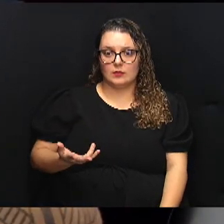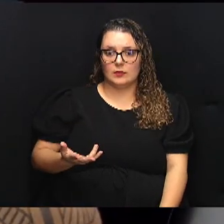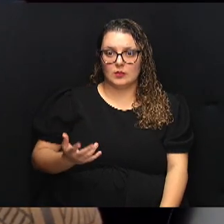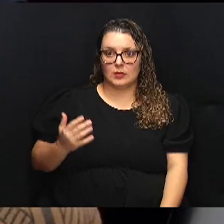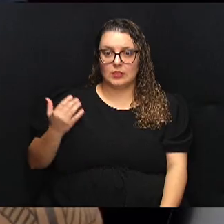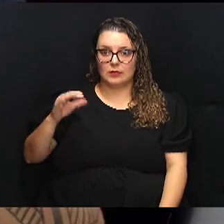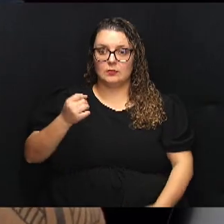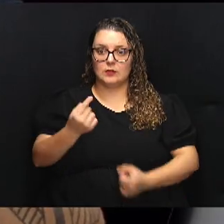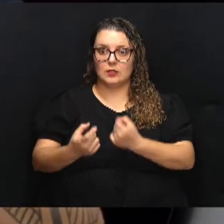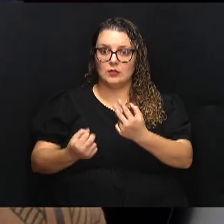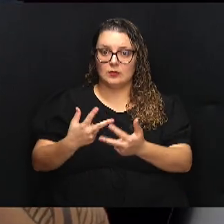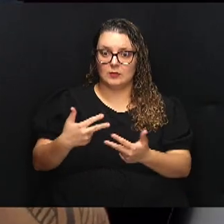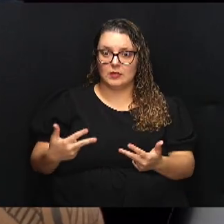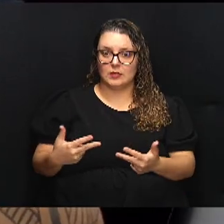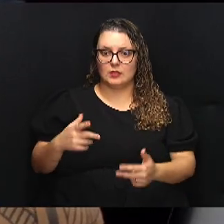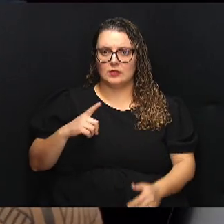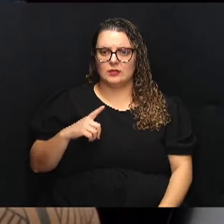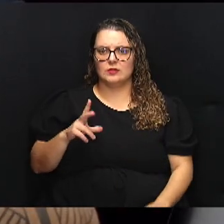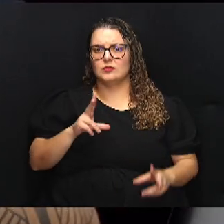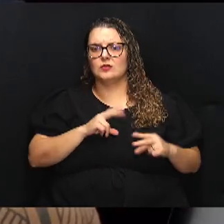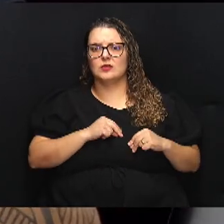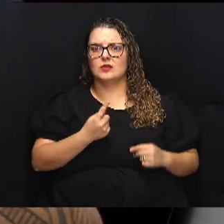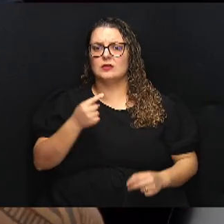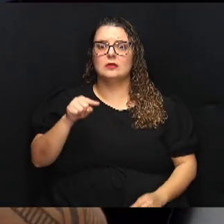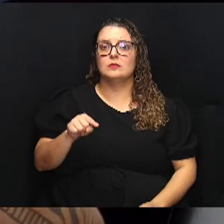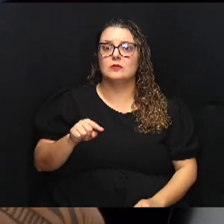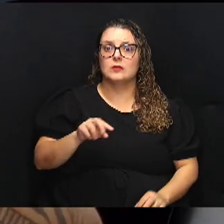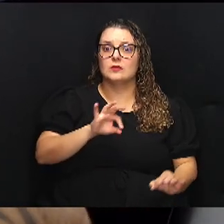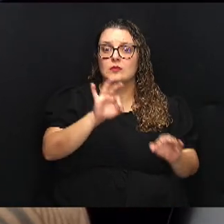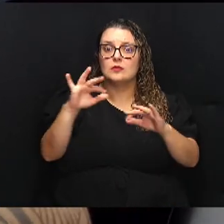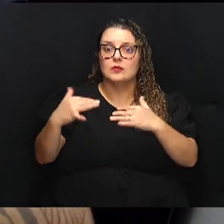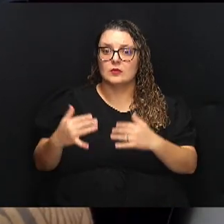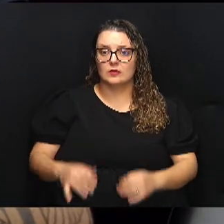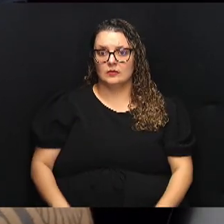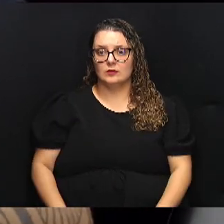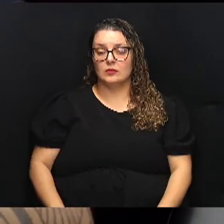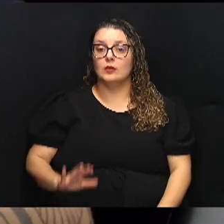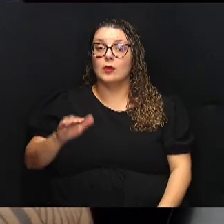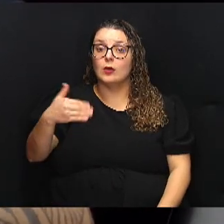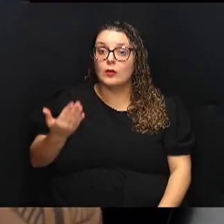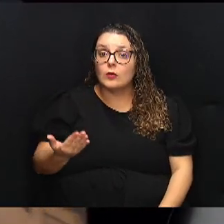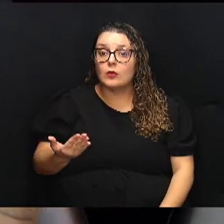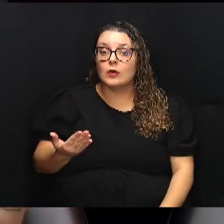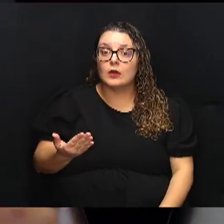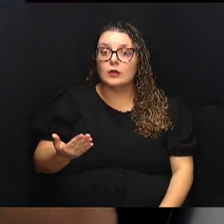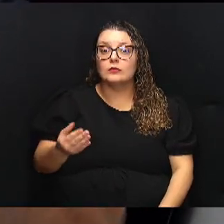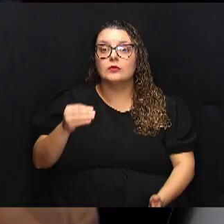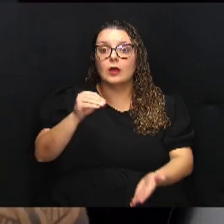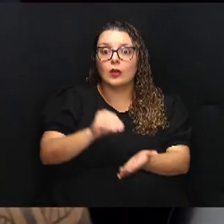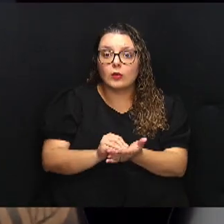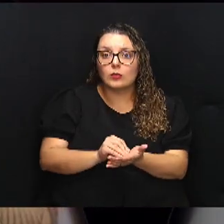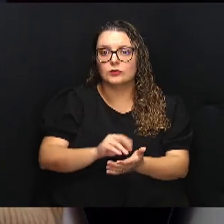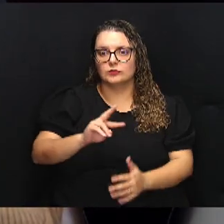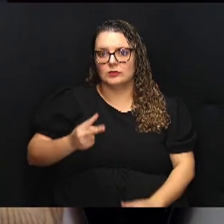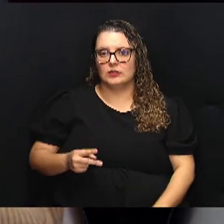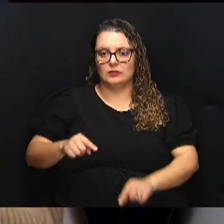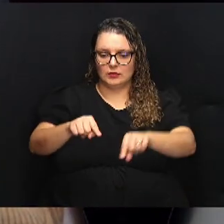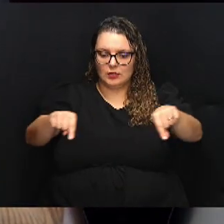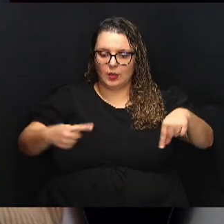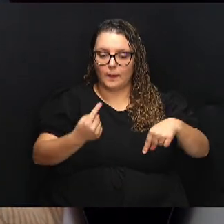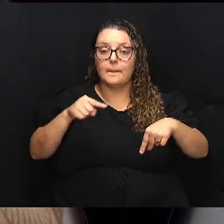alguma coisa, aí tinha lá: "Putz, só teve 1000 visualizações". Quando é que foi a última vez que você falou com 1000 pessoas? Coloca 1000 pessoas numa sala e fala para